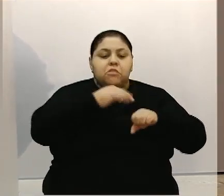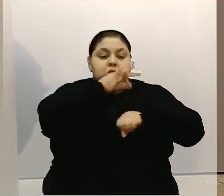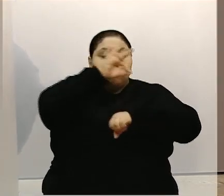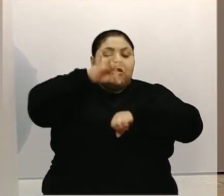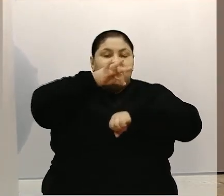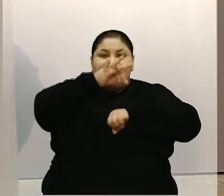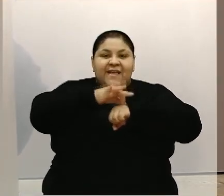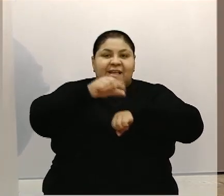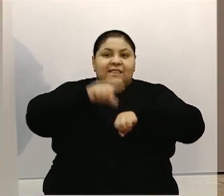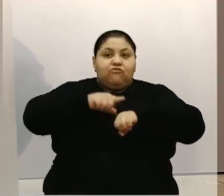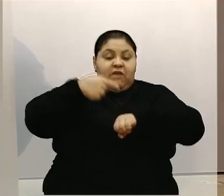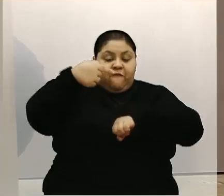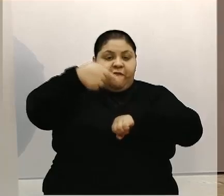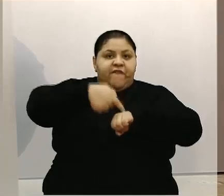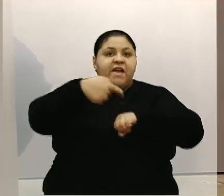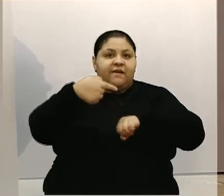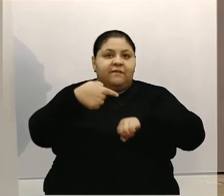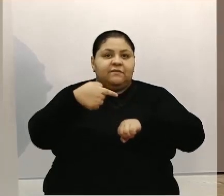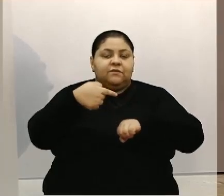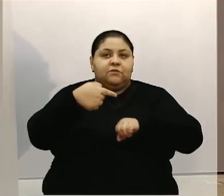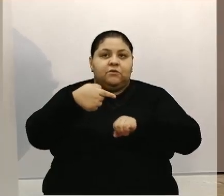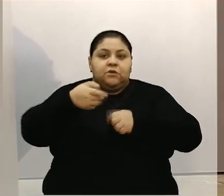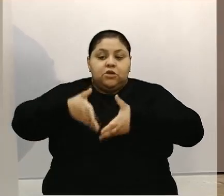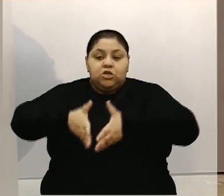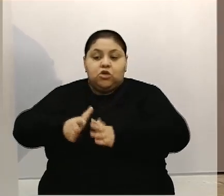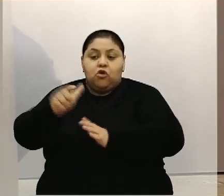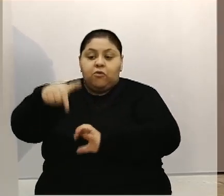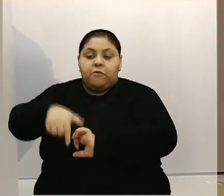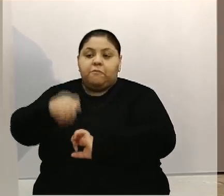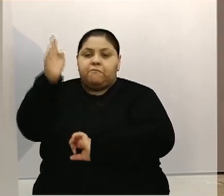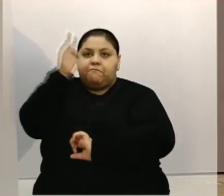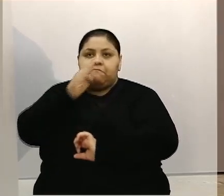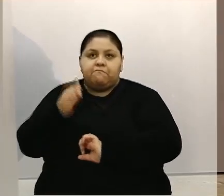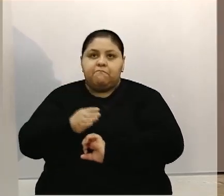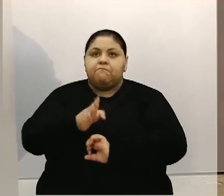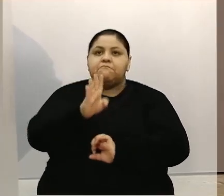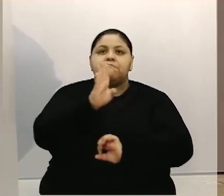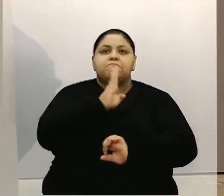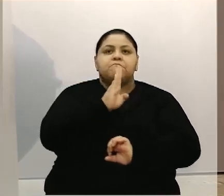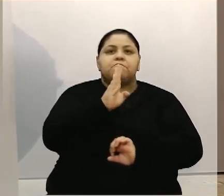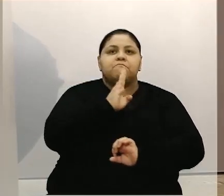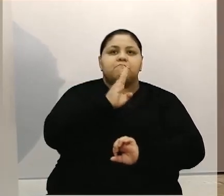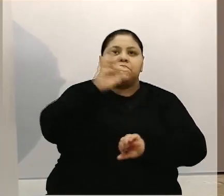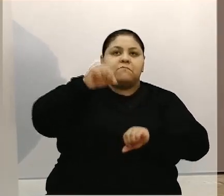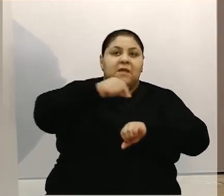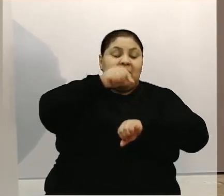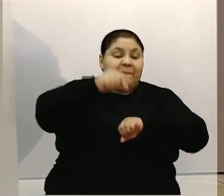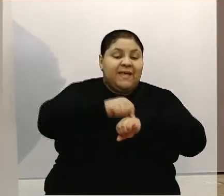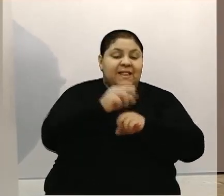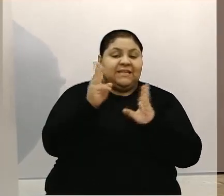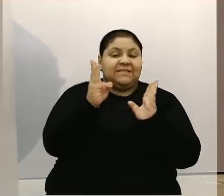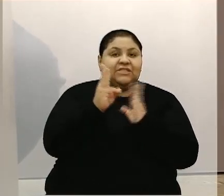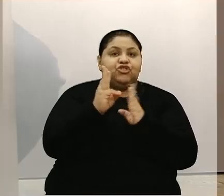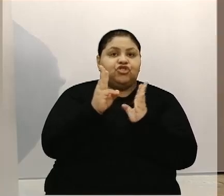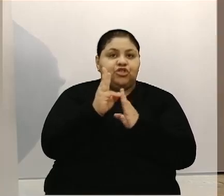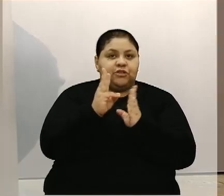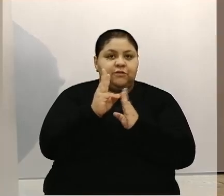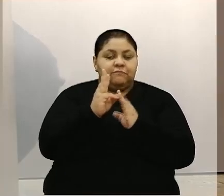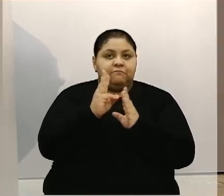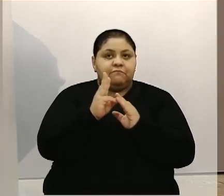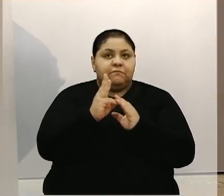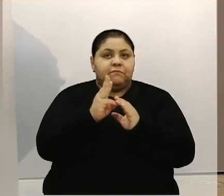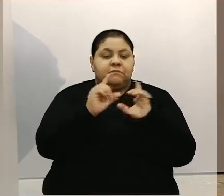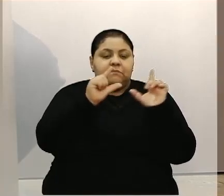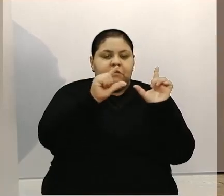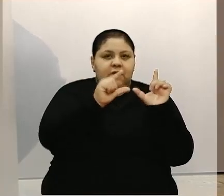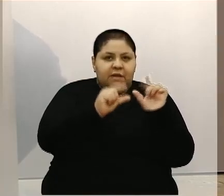ferrão, e que nativos do Brasil e também conhecidos como abelhas indígenas. Essas